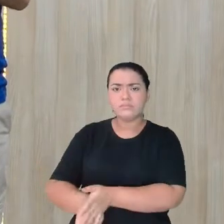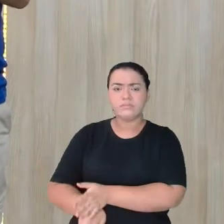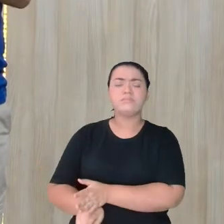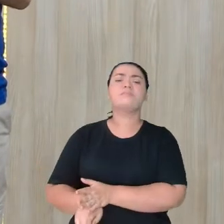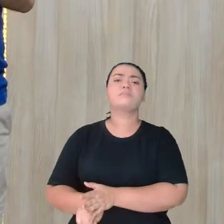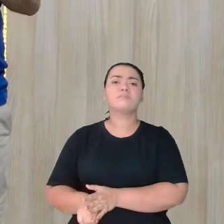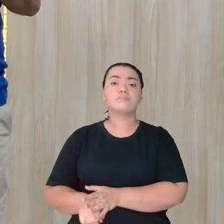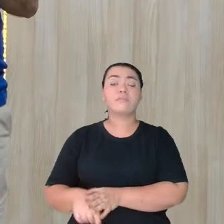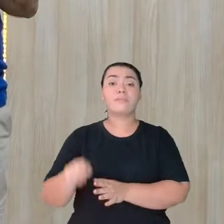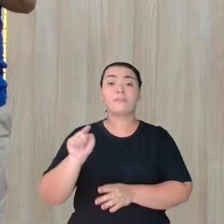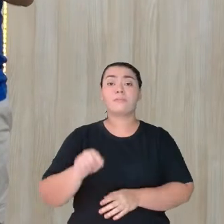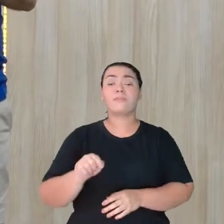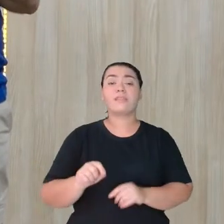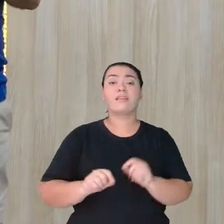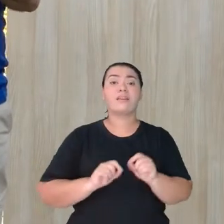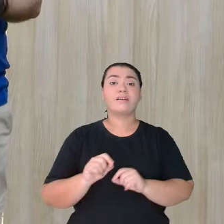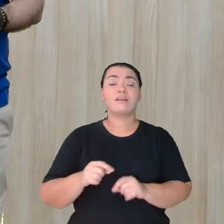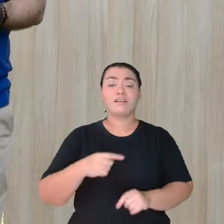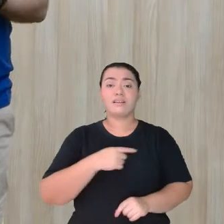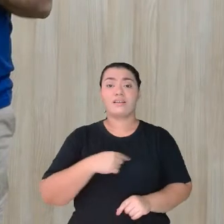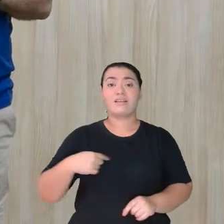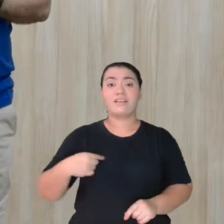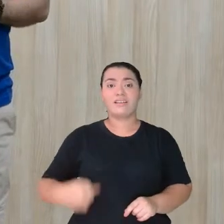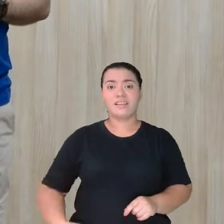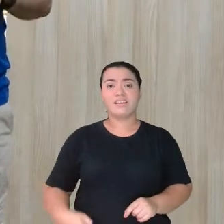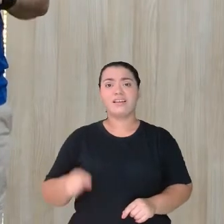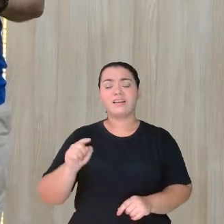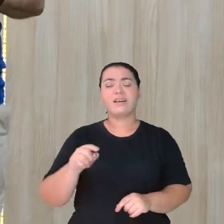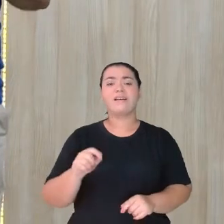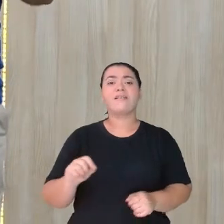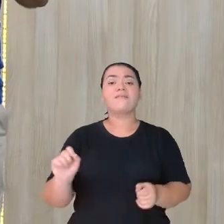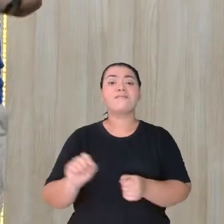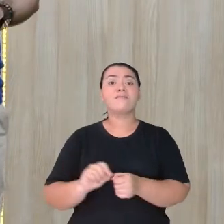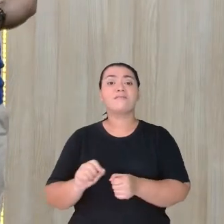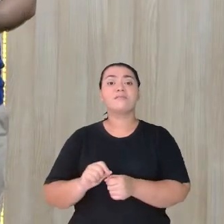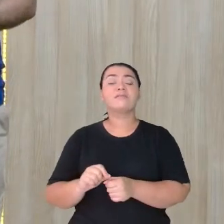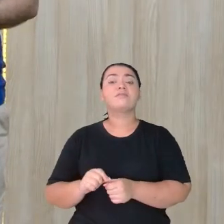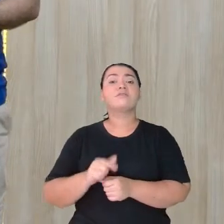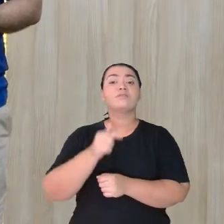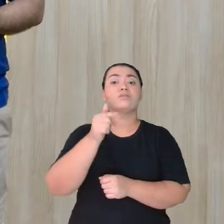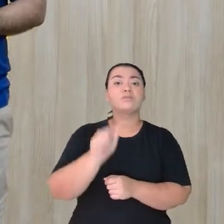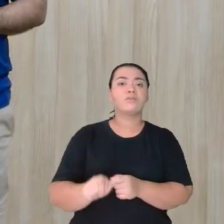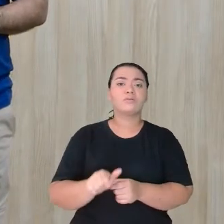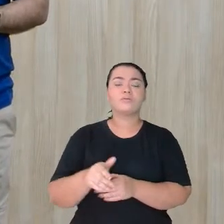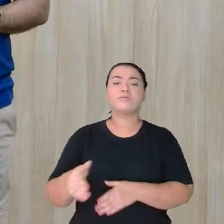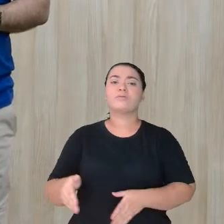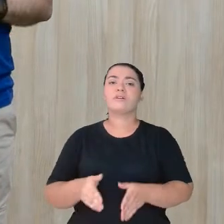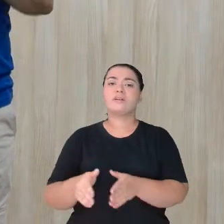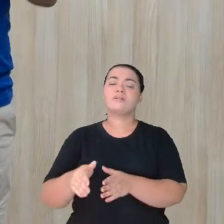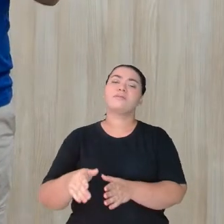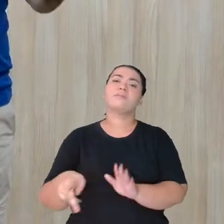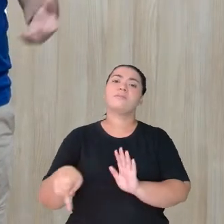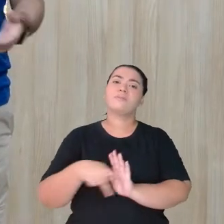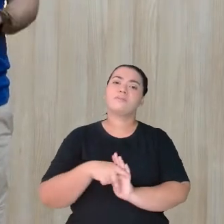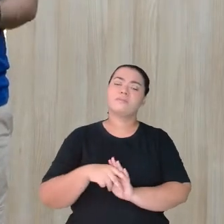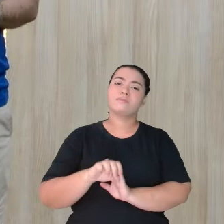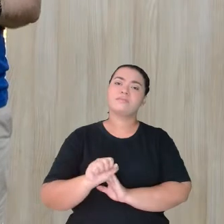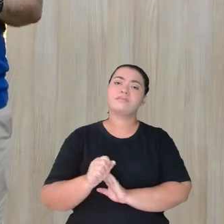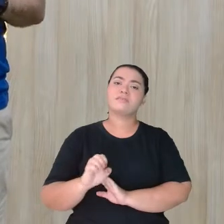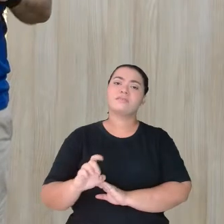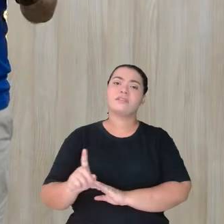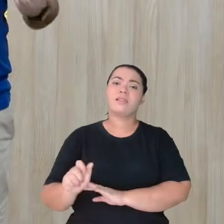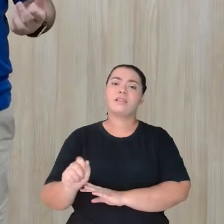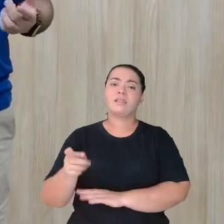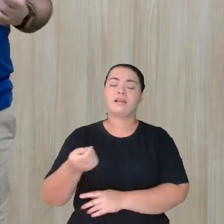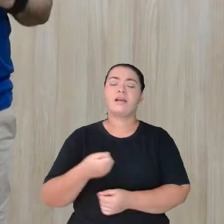que a China ela estaria reconstruindo essa chamada Rota da Seda, né, a partir das